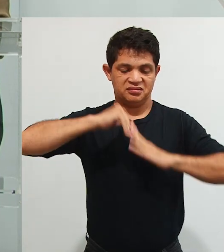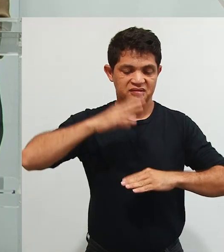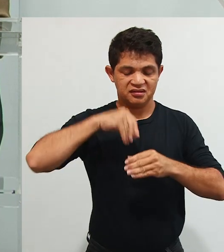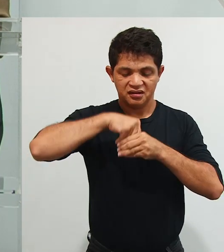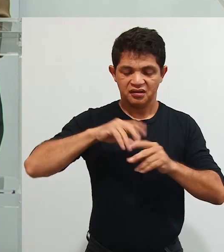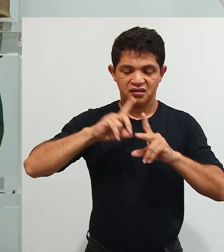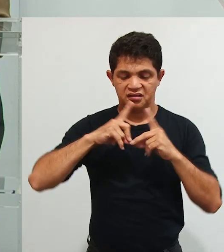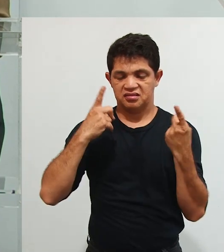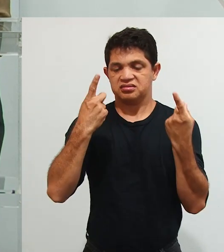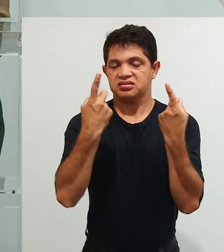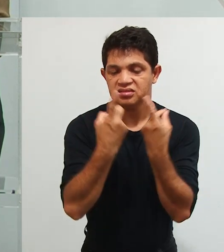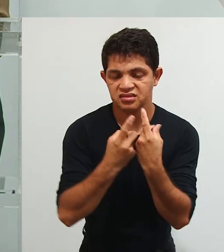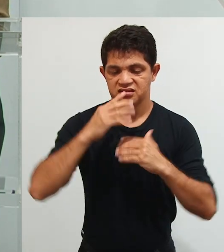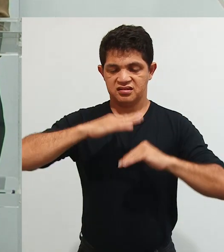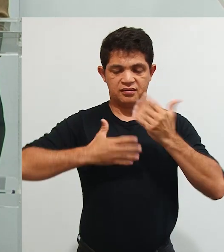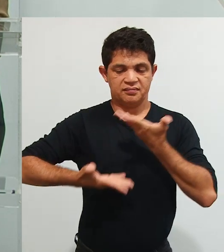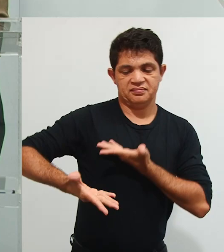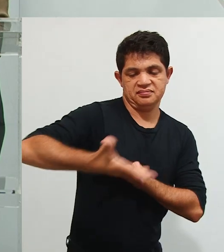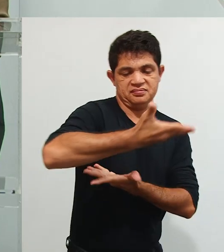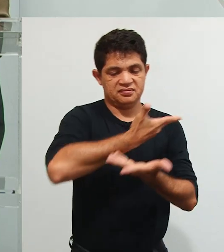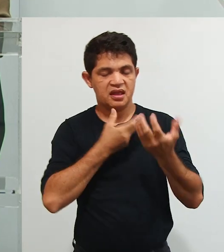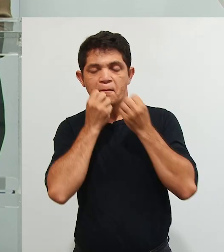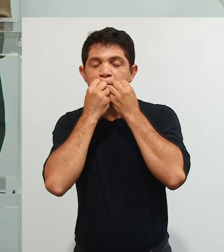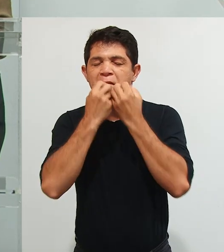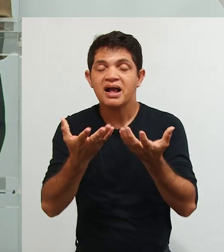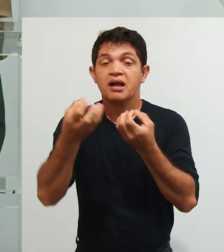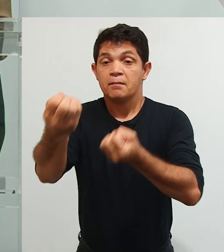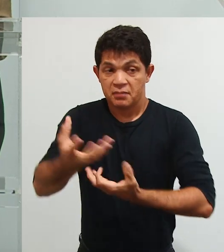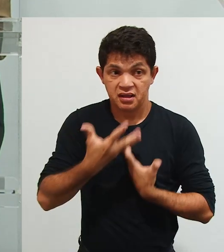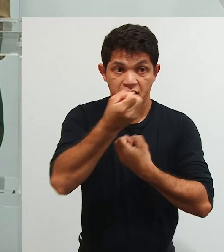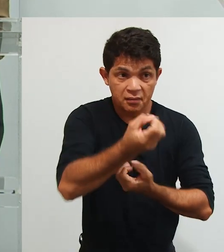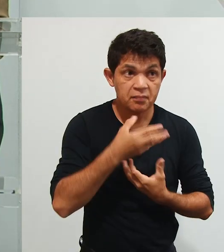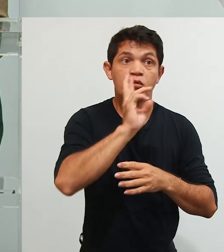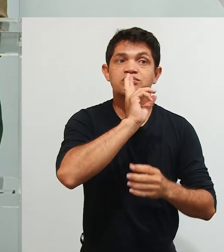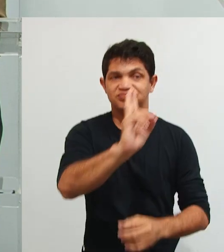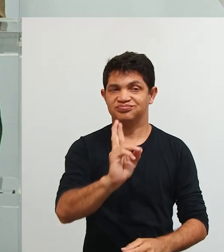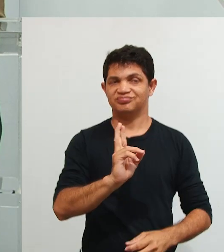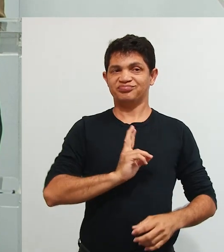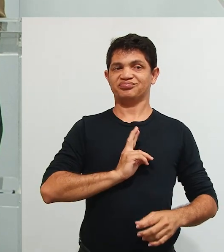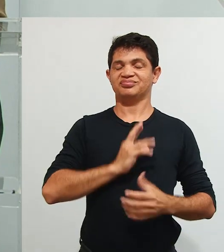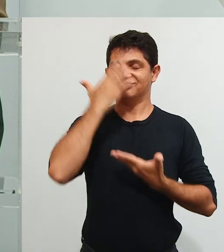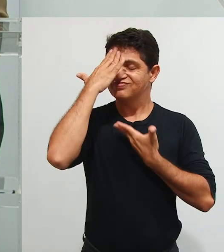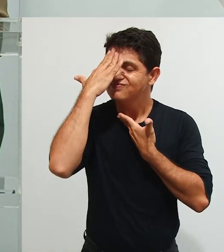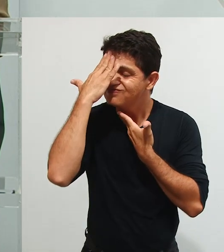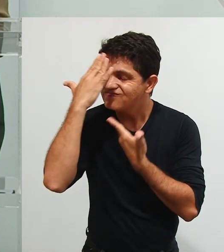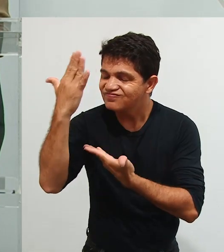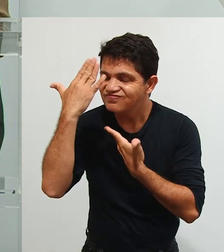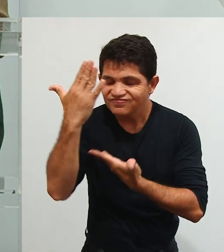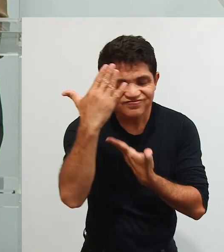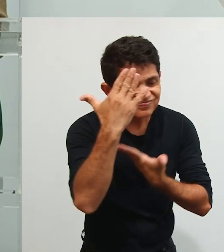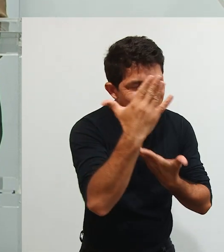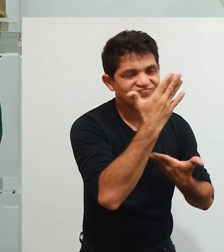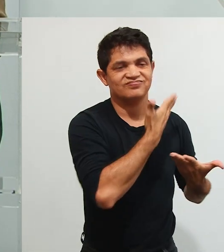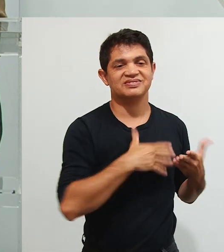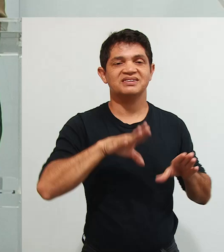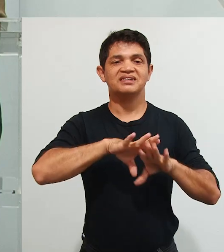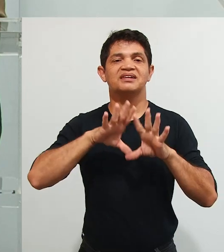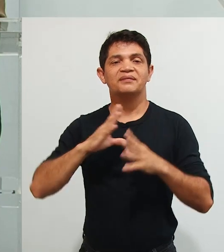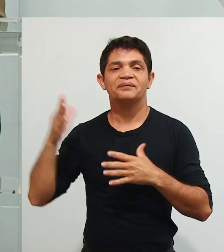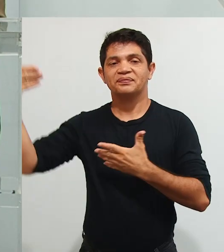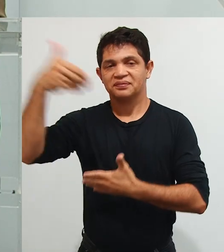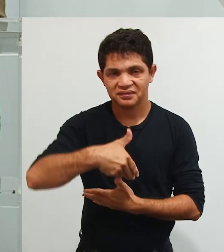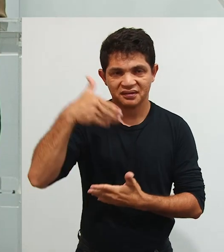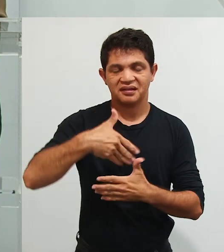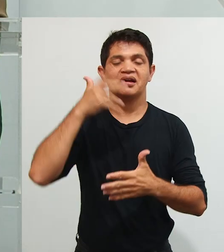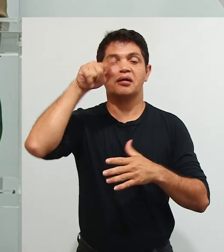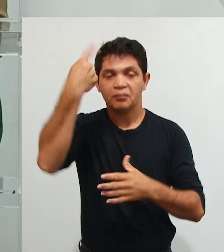ou profissional, elas vão otimizar muito os nossos resultados. Eu agradeço a atenção de vocês até